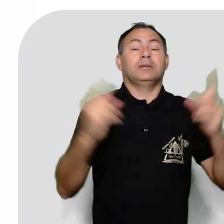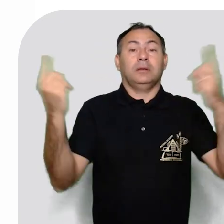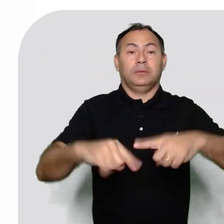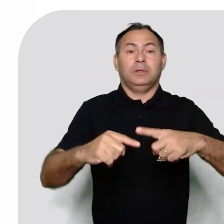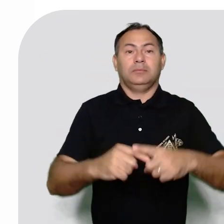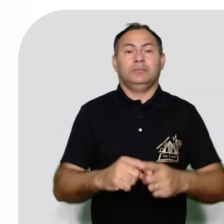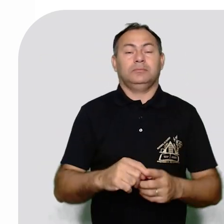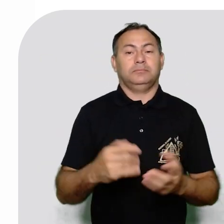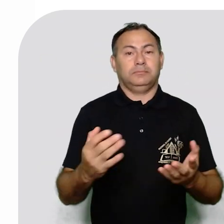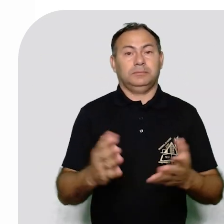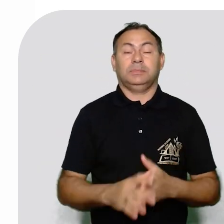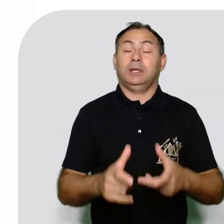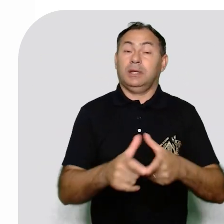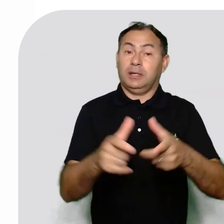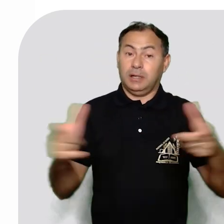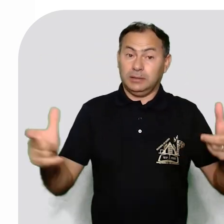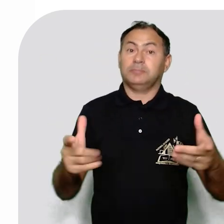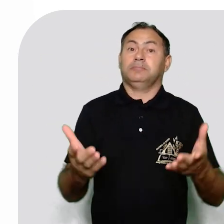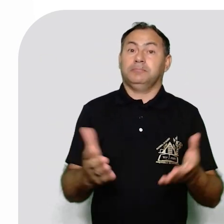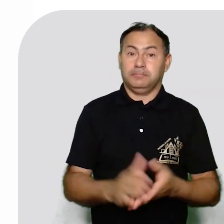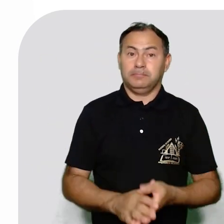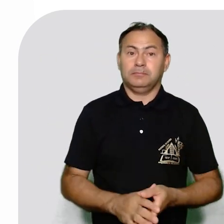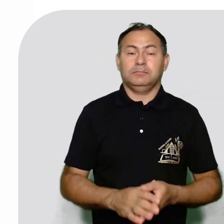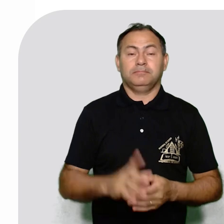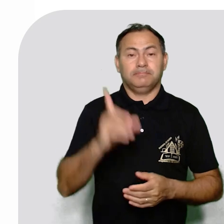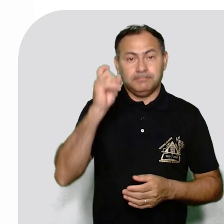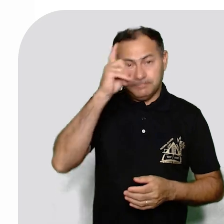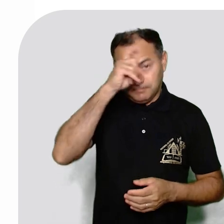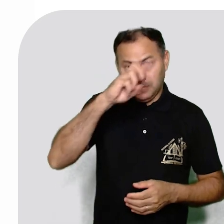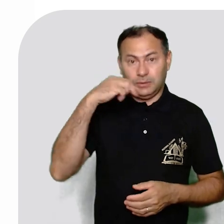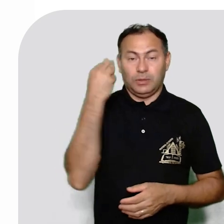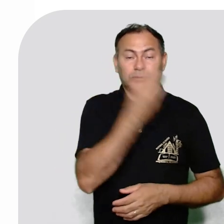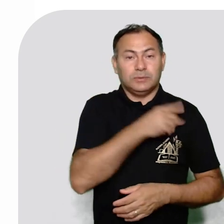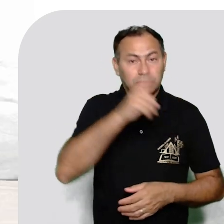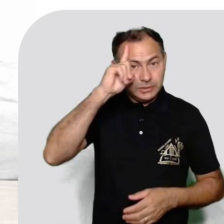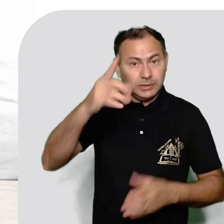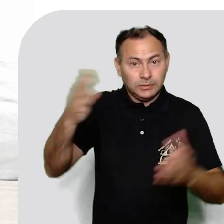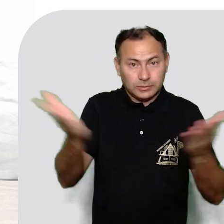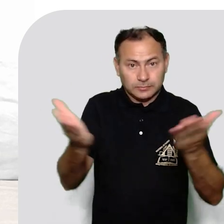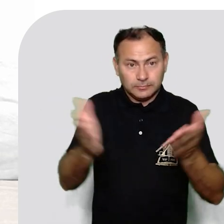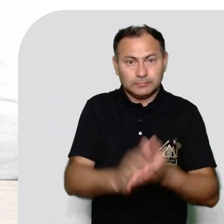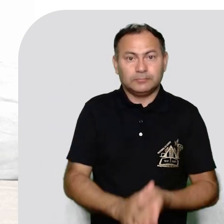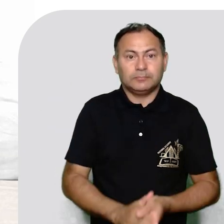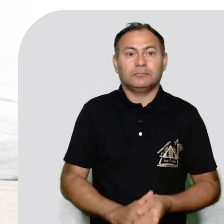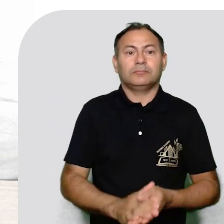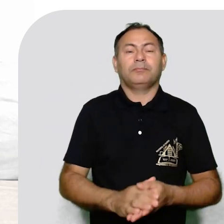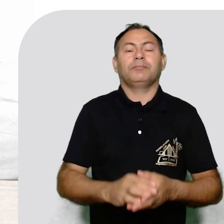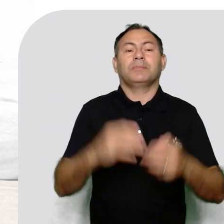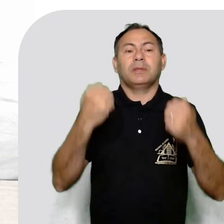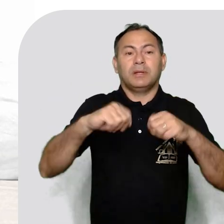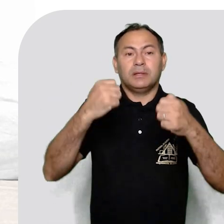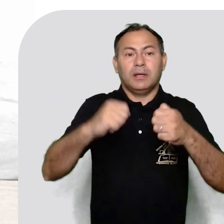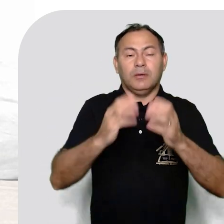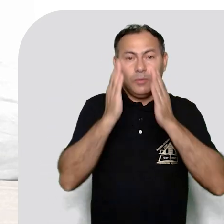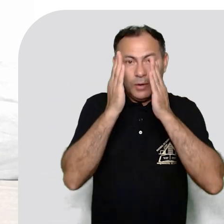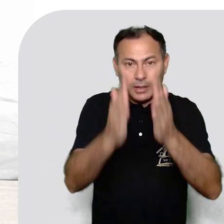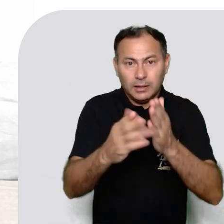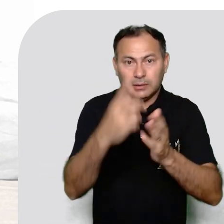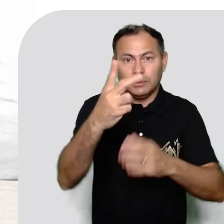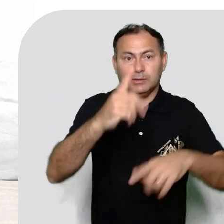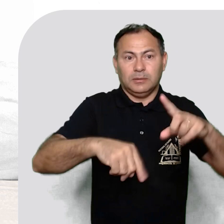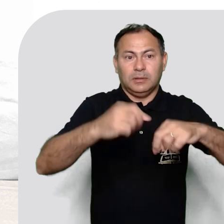desafio extremamente grande, extremamente complexo dos nossos dias. Para isso precisaria focar em